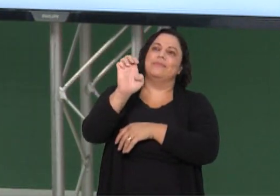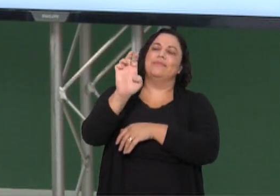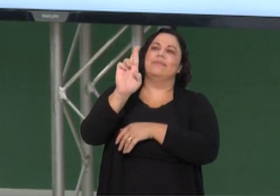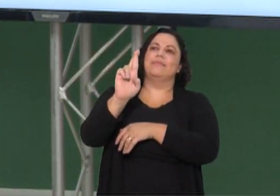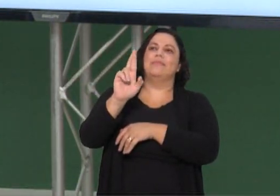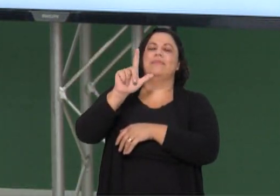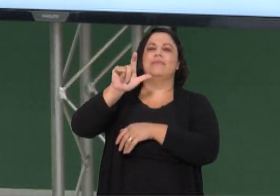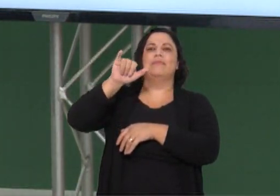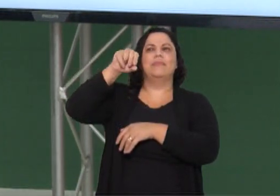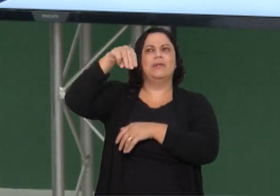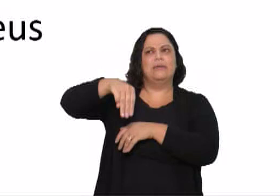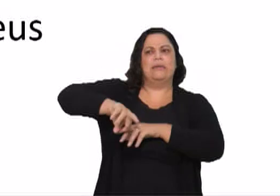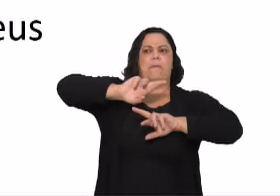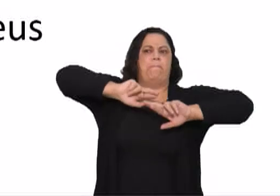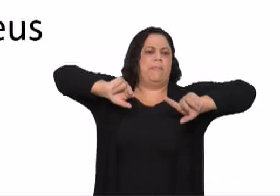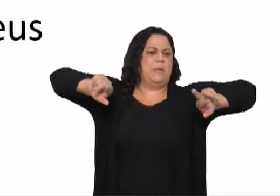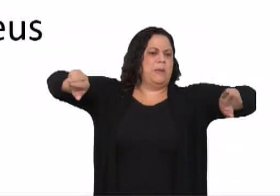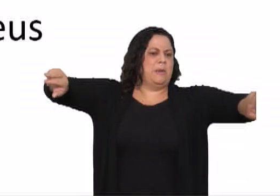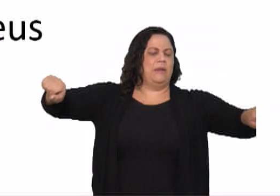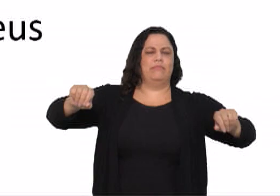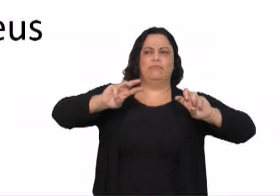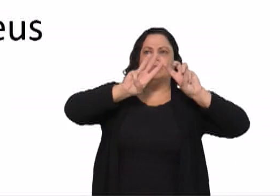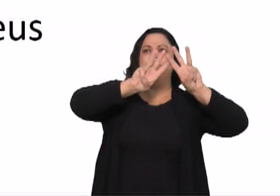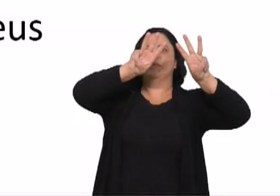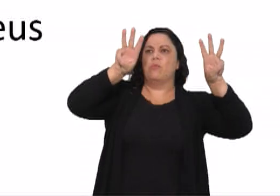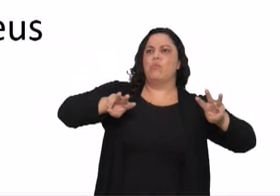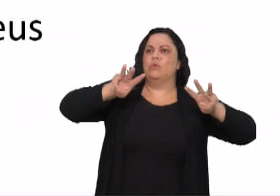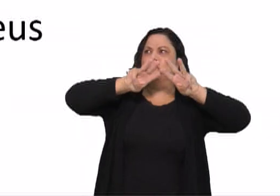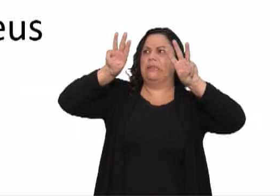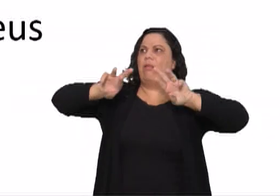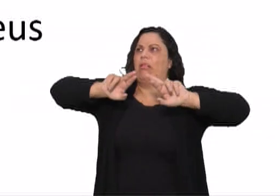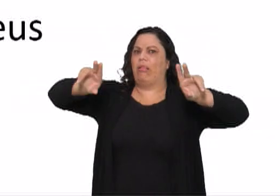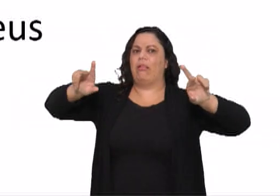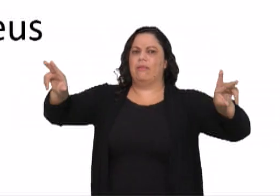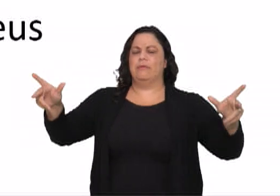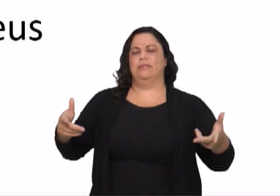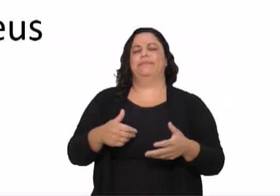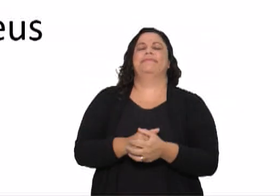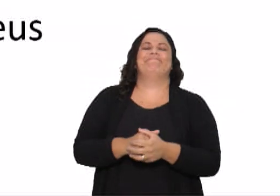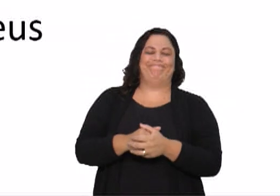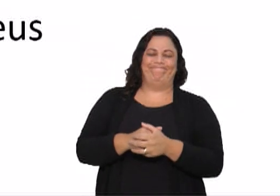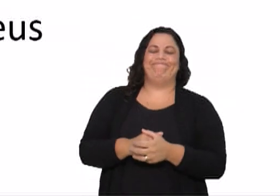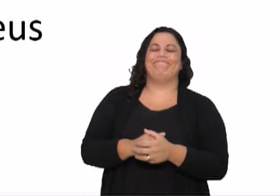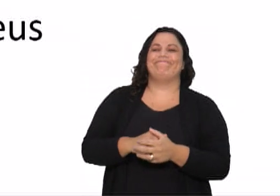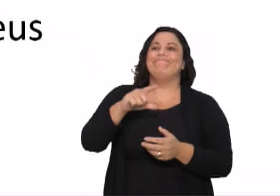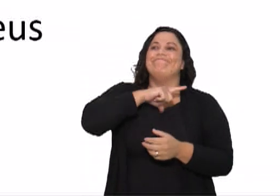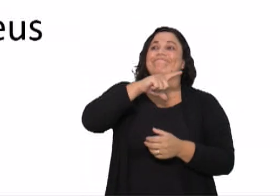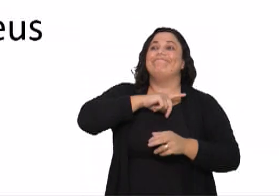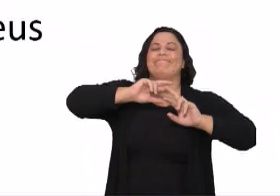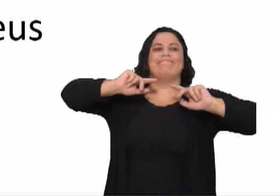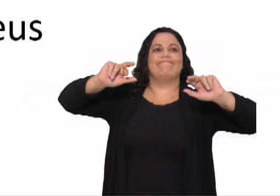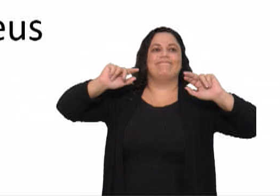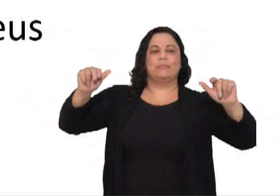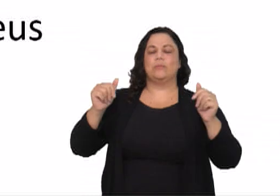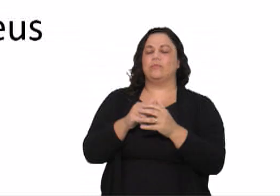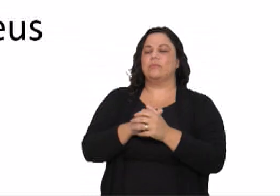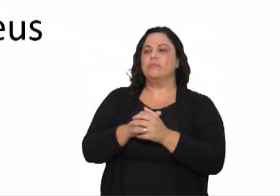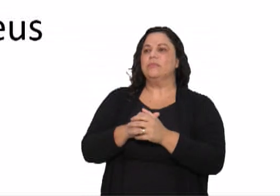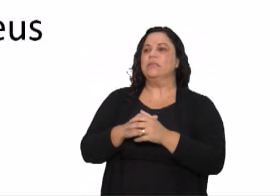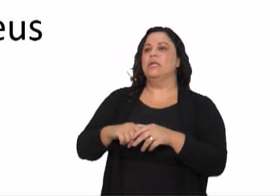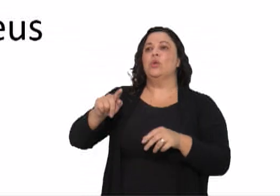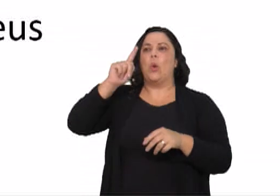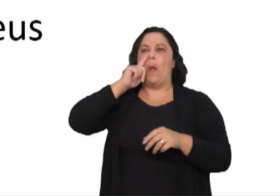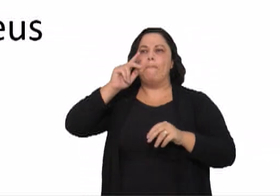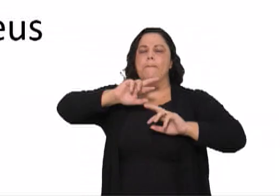isso? Os vasos, primeiramente, mostravam cenas diversas, inclusive mitológicas e do cotidiano da agricultura grega.